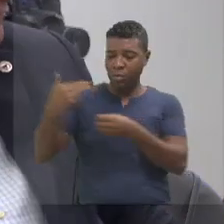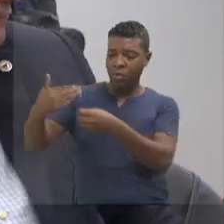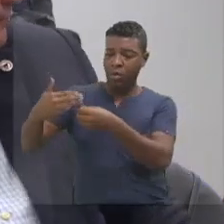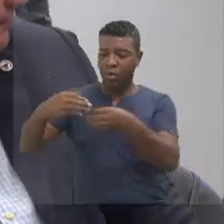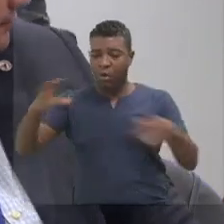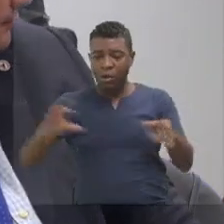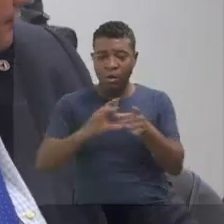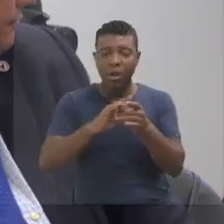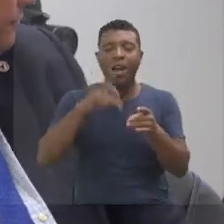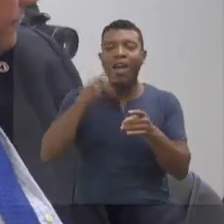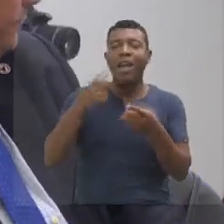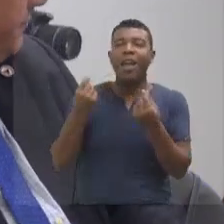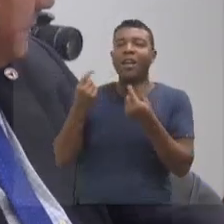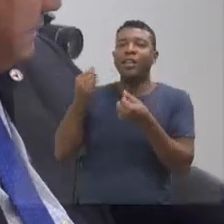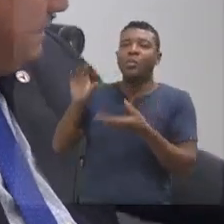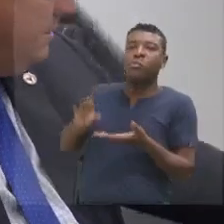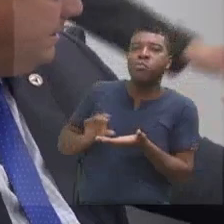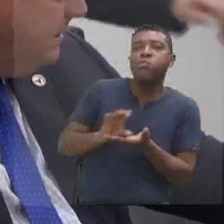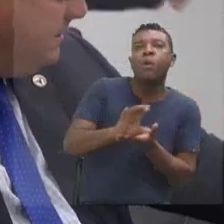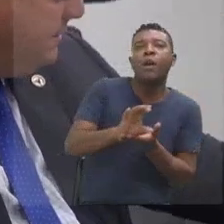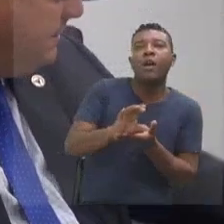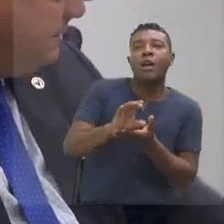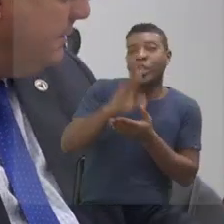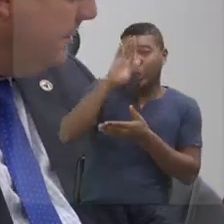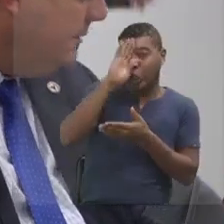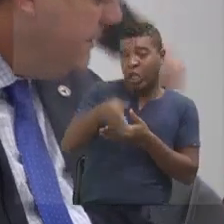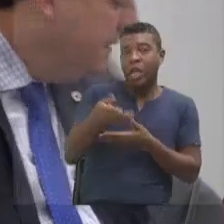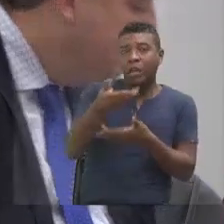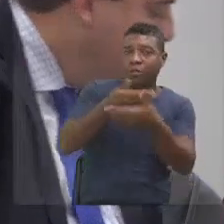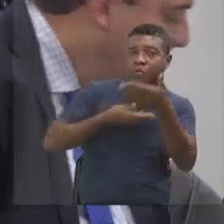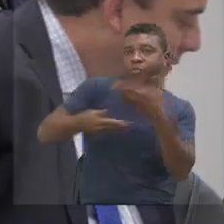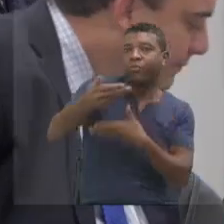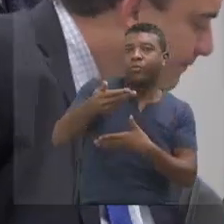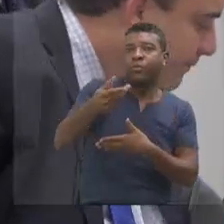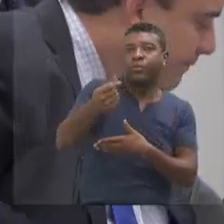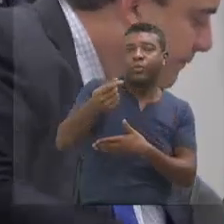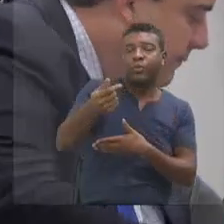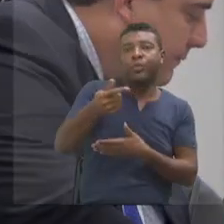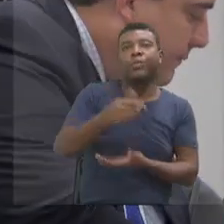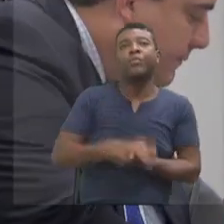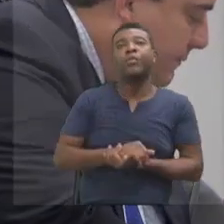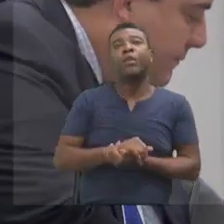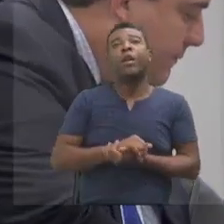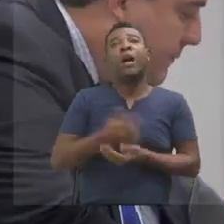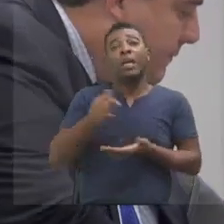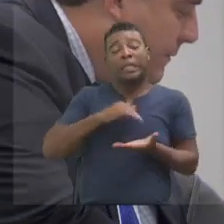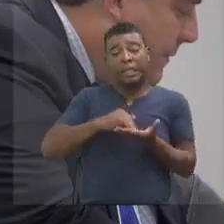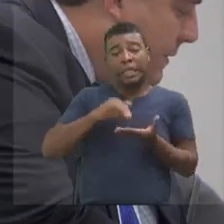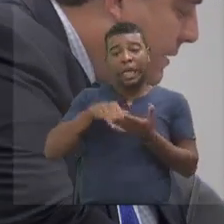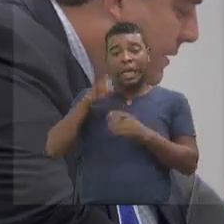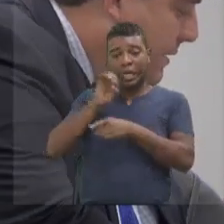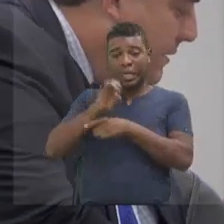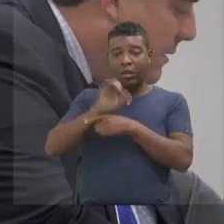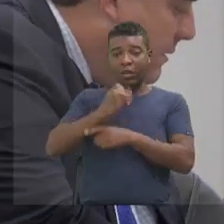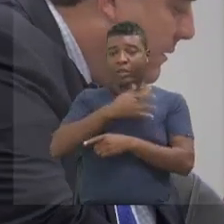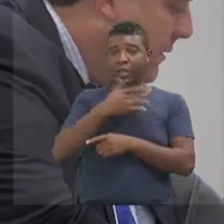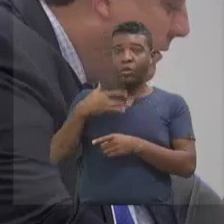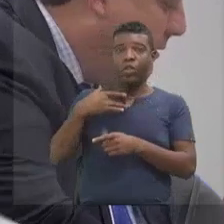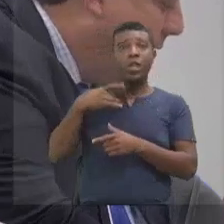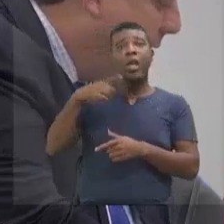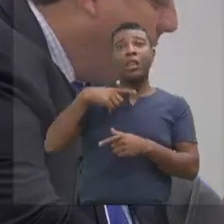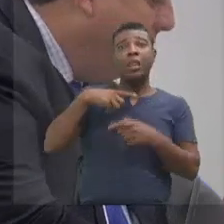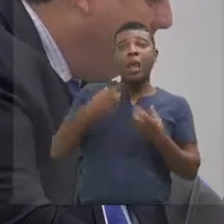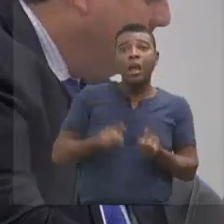através de transferência especial direta a Secretaria Estadual de Saúde tem alguma posição